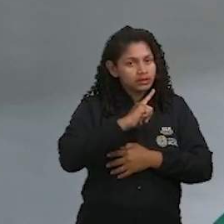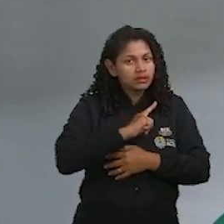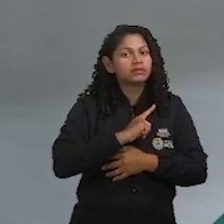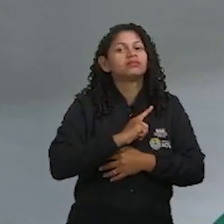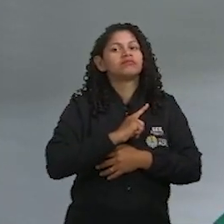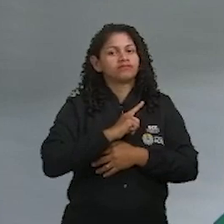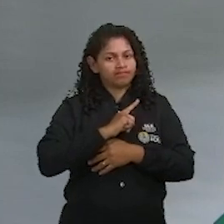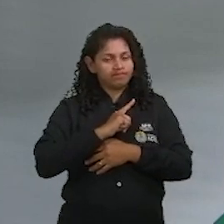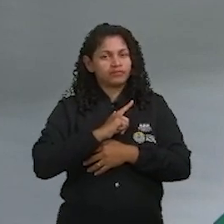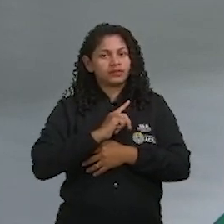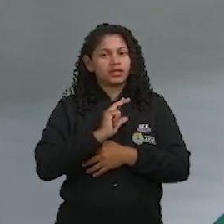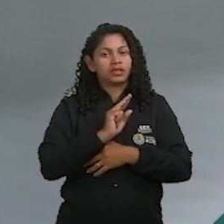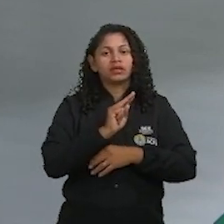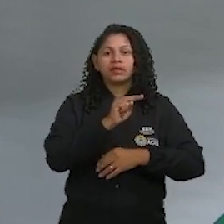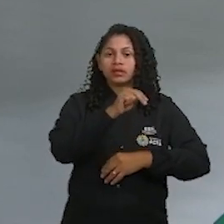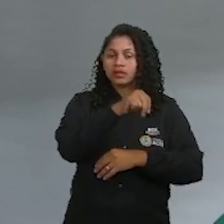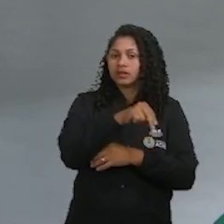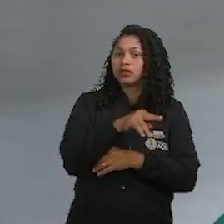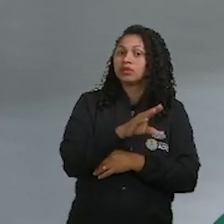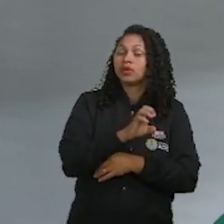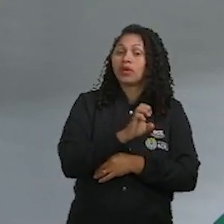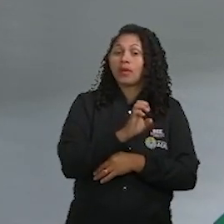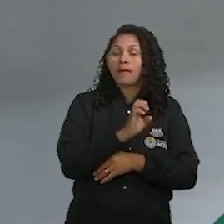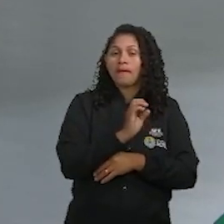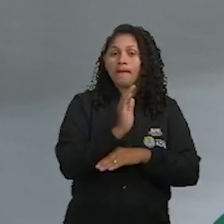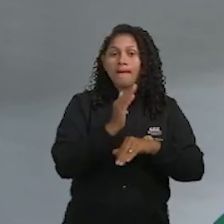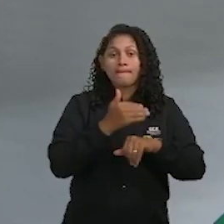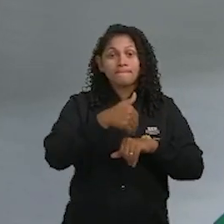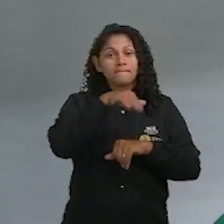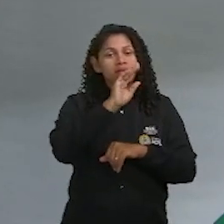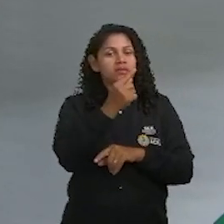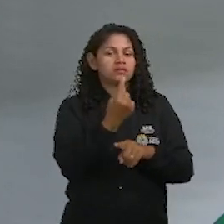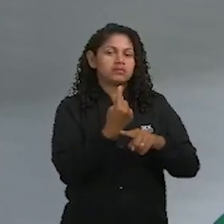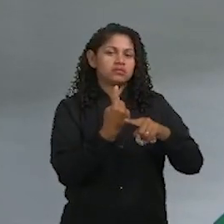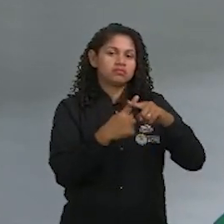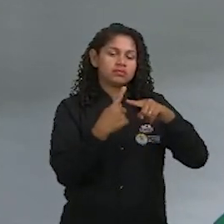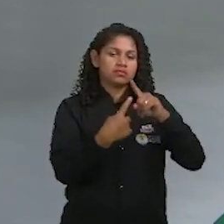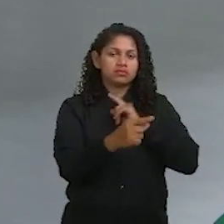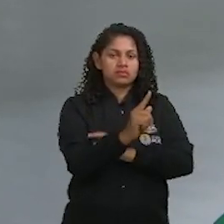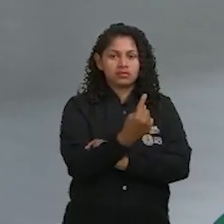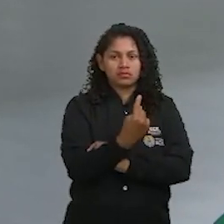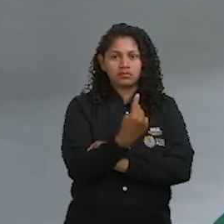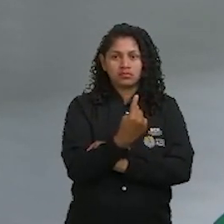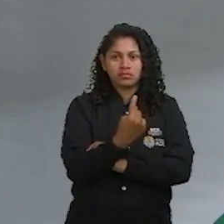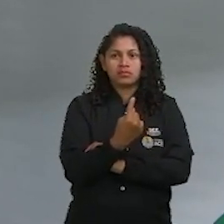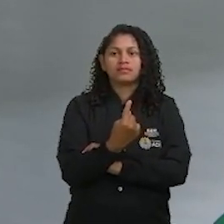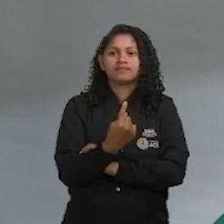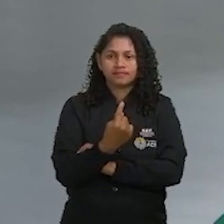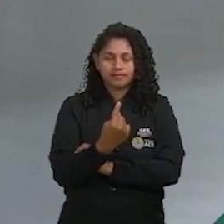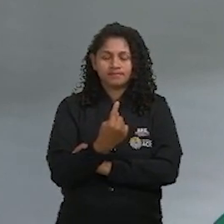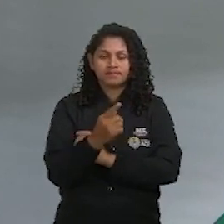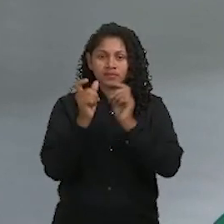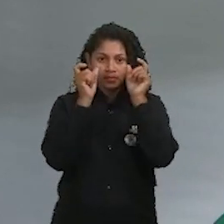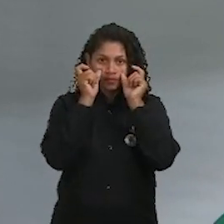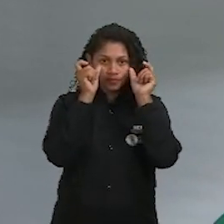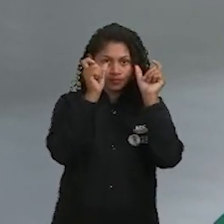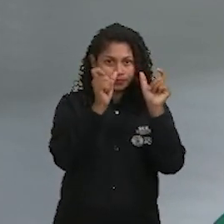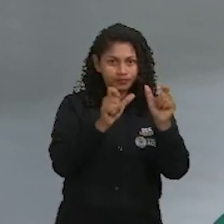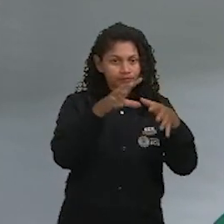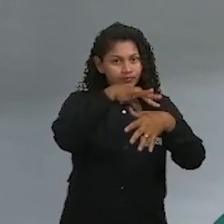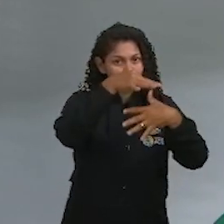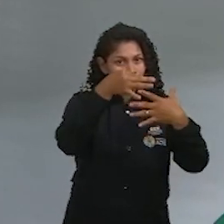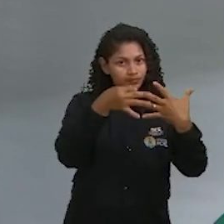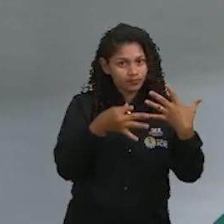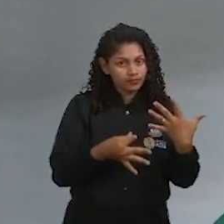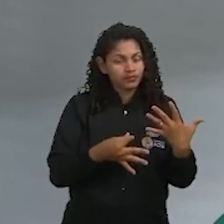NOx mais 1. É fixa, tá? Então, observe os elementos, vai ficar bem mais fácil